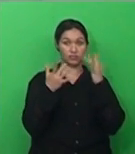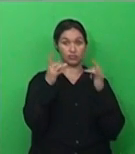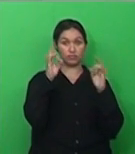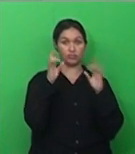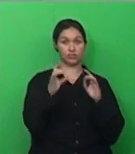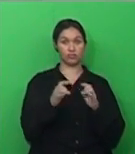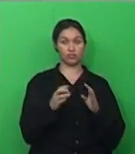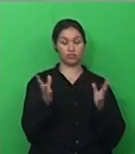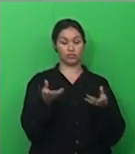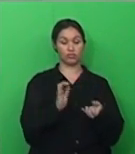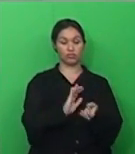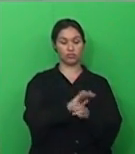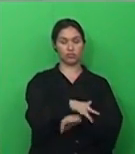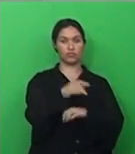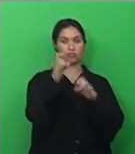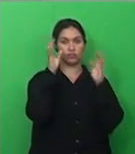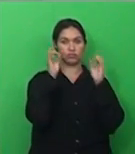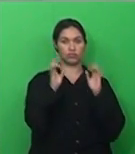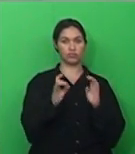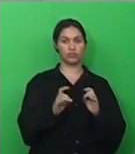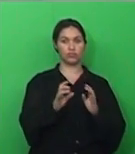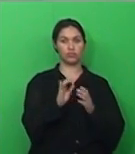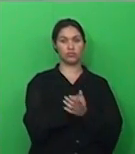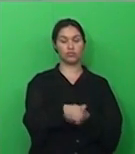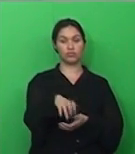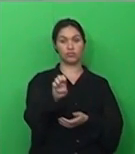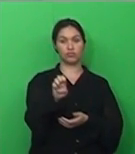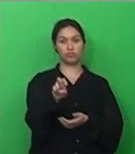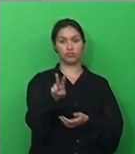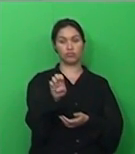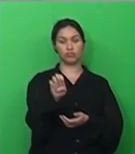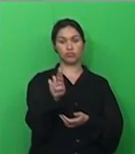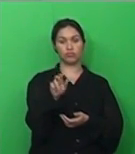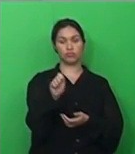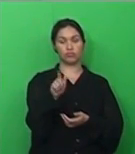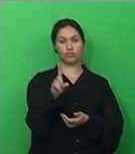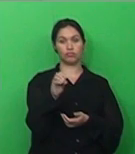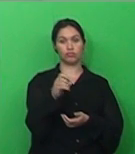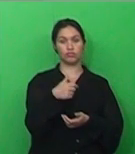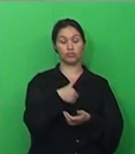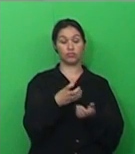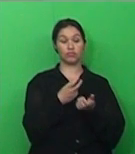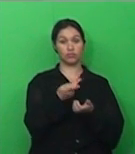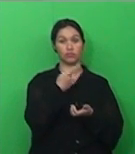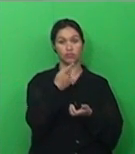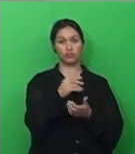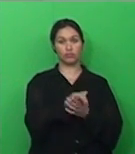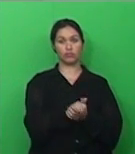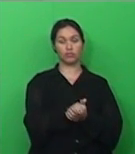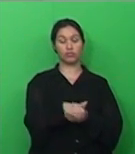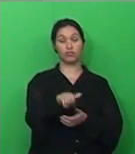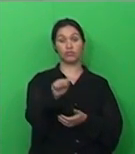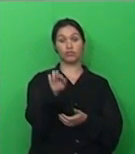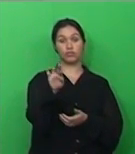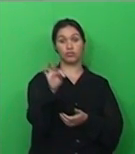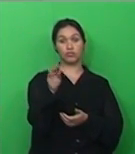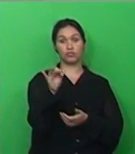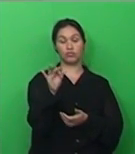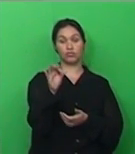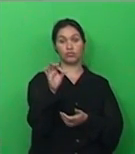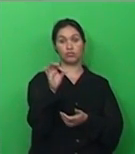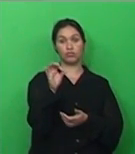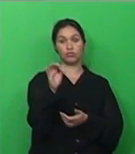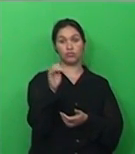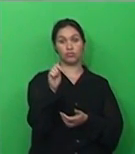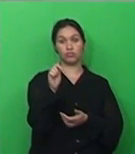uma noite muito diferente, muito especial, Reveraldo. Eu quero falar um pouco, então, sobre esses artistas, a Ionara e o Reveraldo, que, como eu